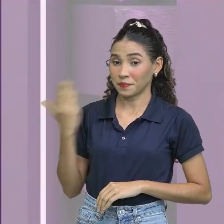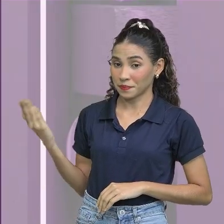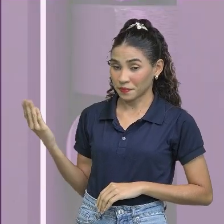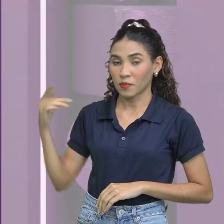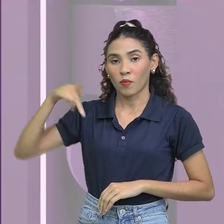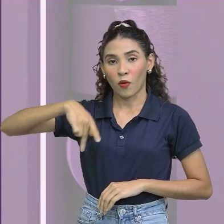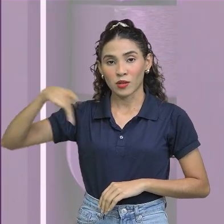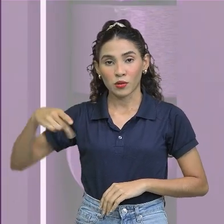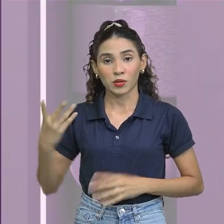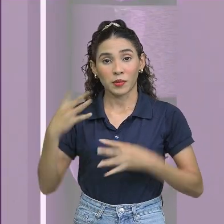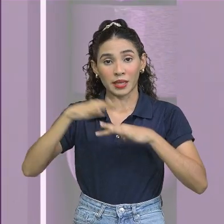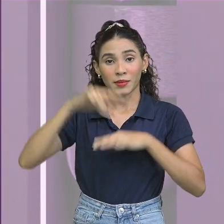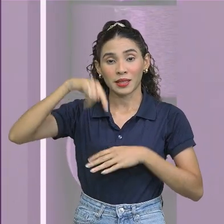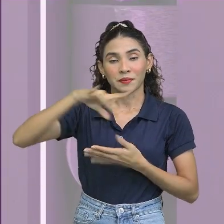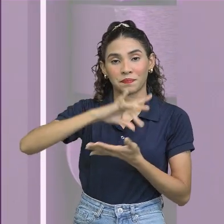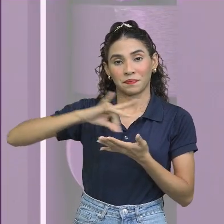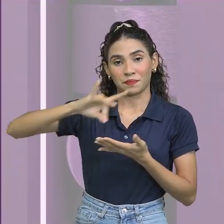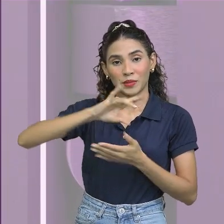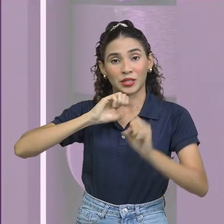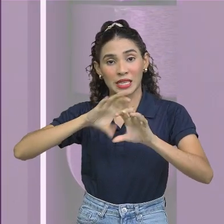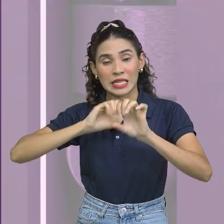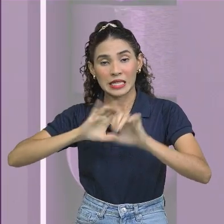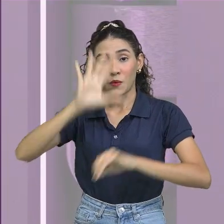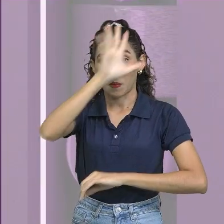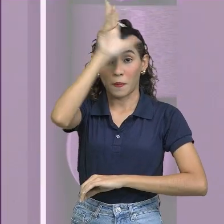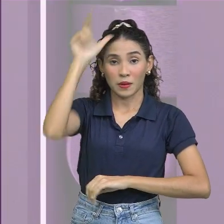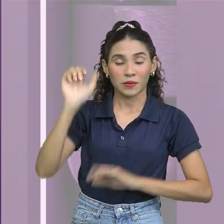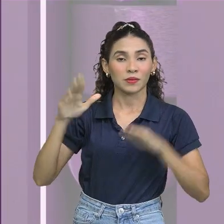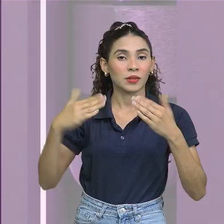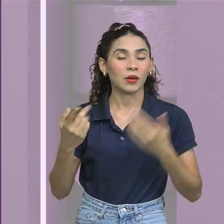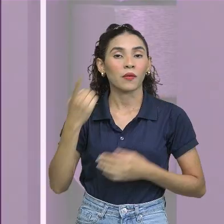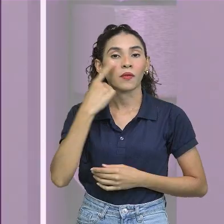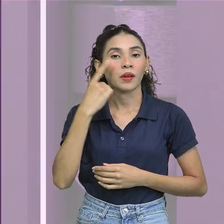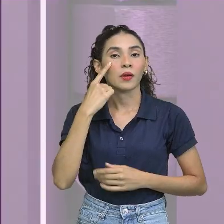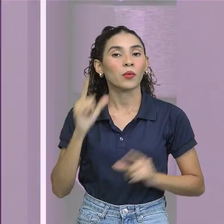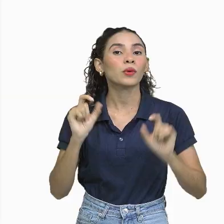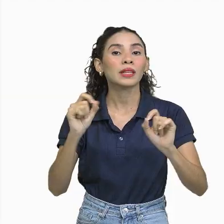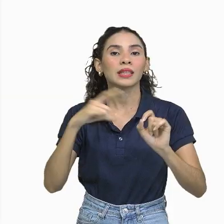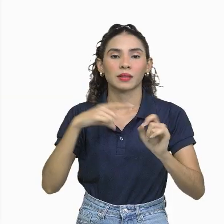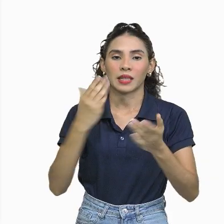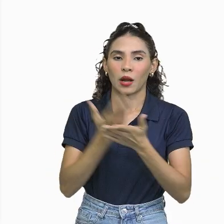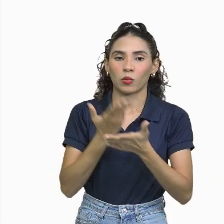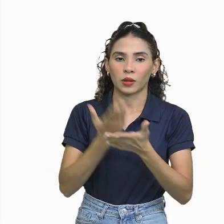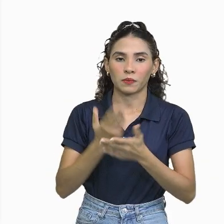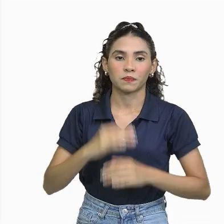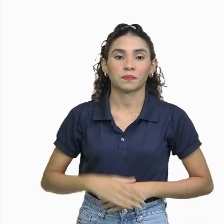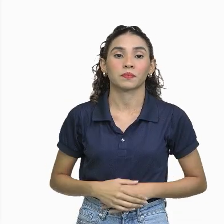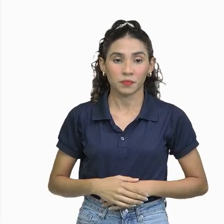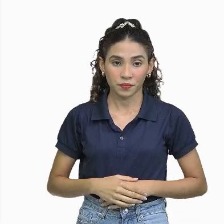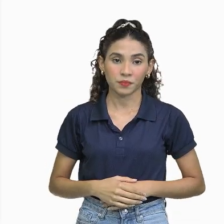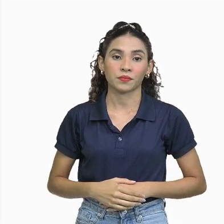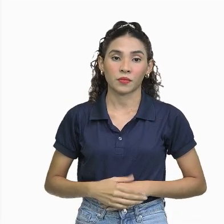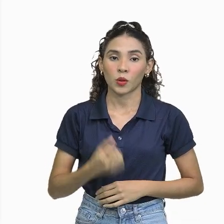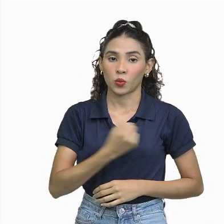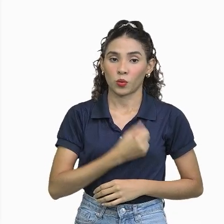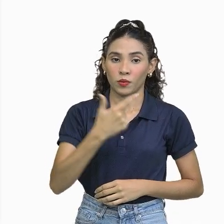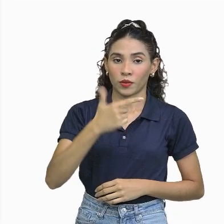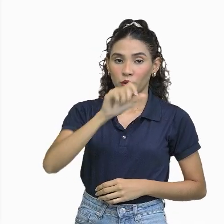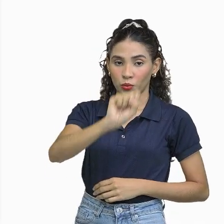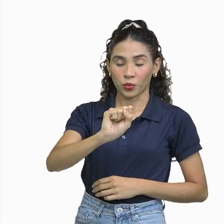matemática aqui do Centro de Mídias de Educação do Amazonas, e vamos ver o que temos para a nossa aula. Aula de